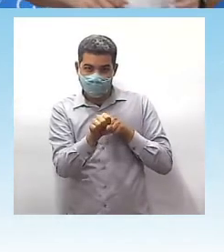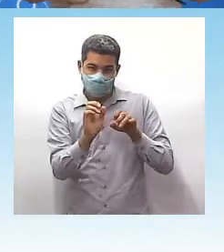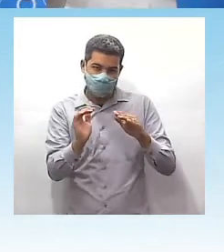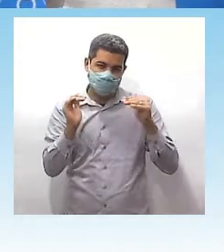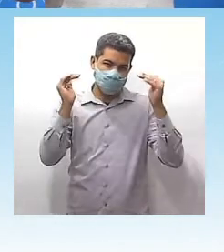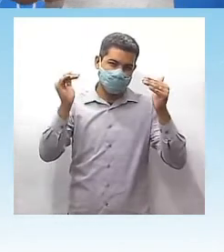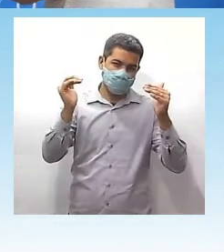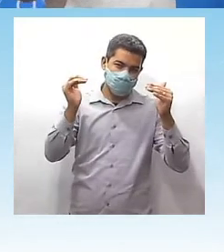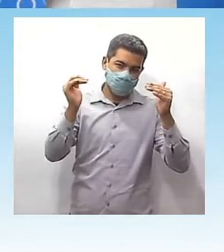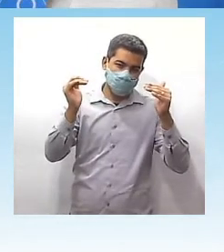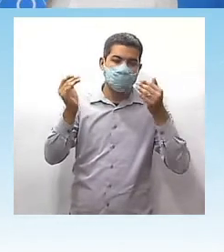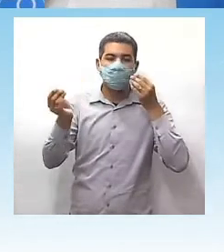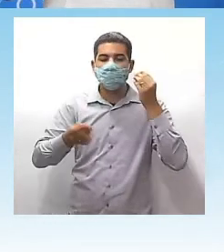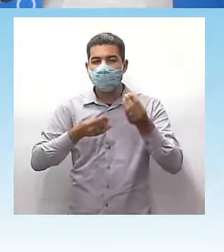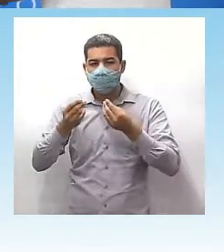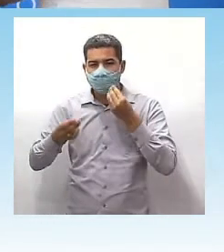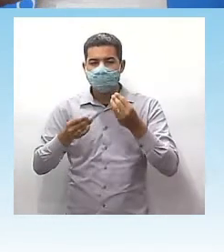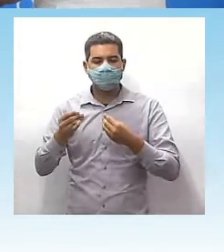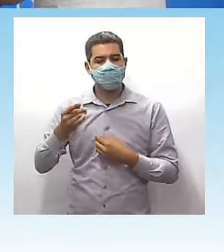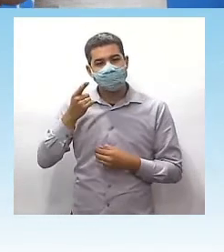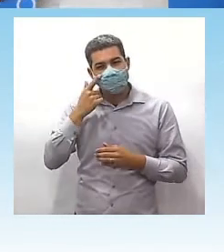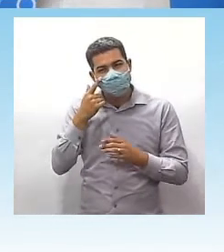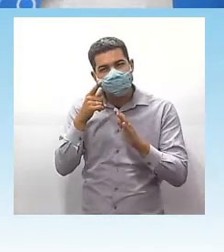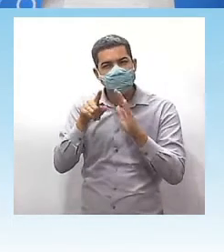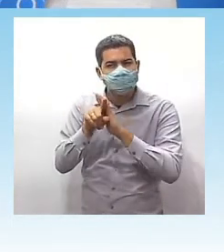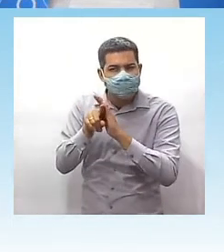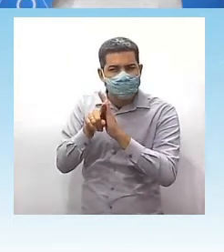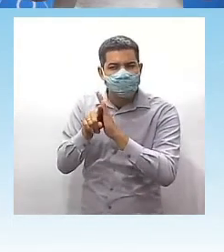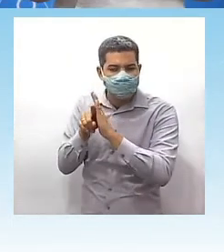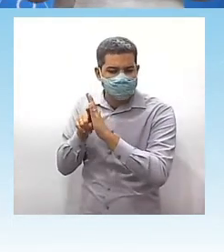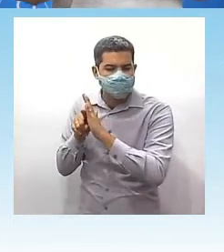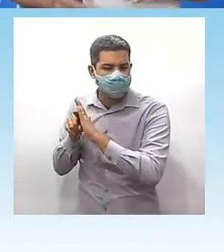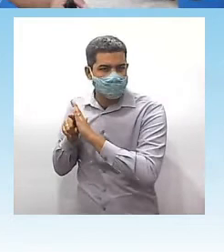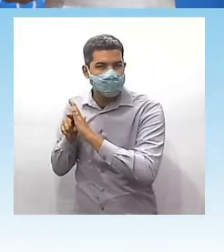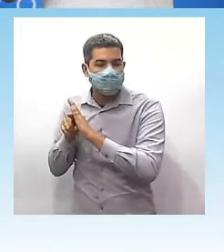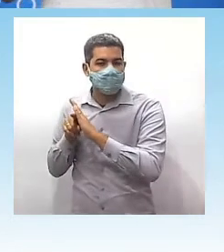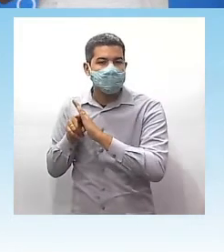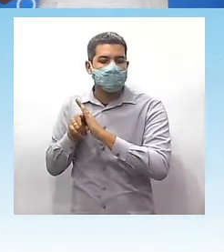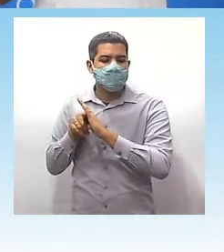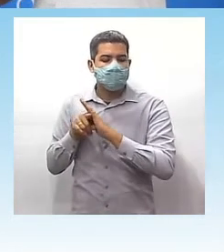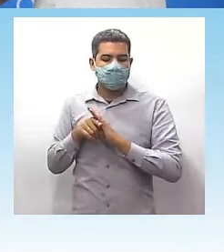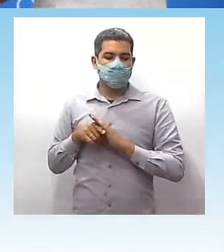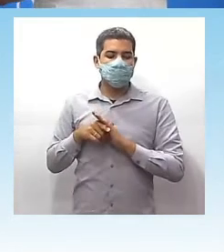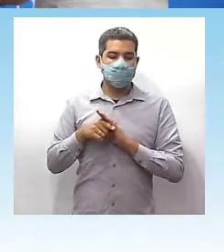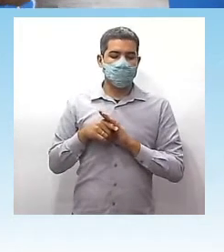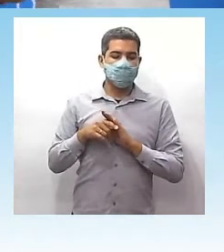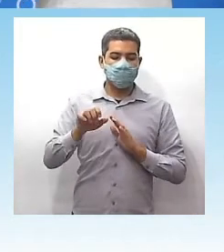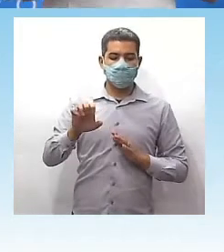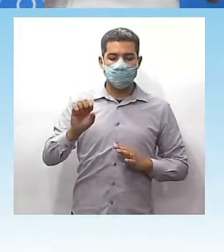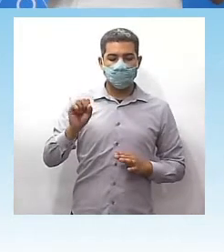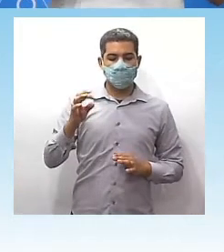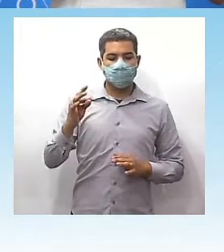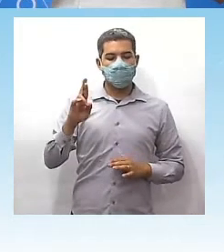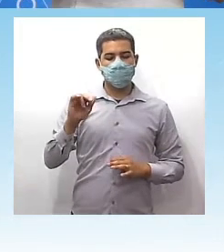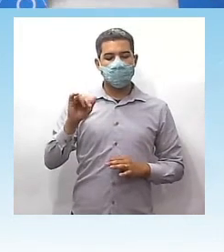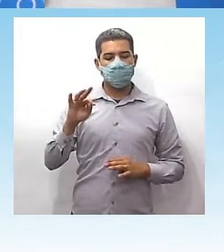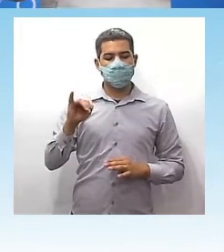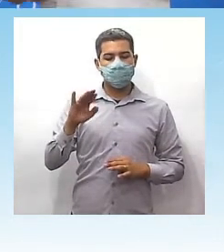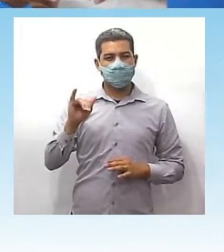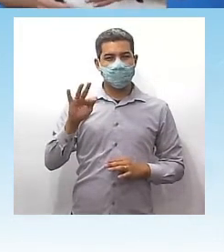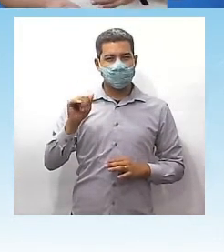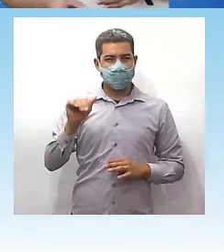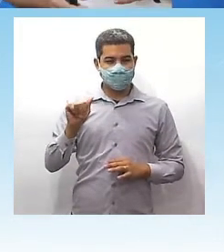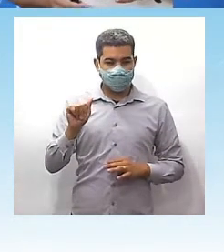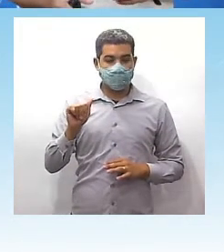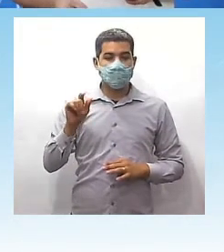superior? Percebe? Então, a estratificada ela é mais detalhada. Por quê? Porque eu escolho o grupo que eu vou